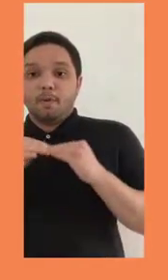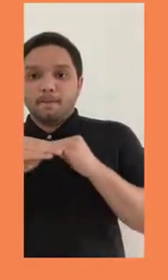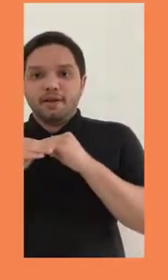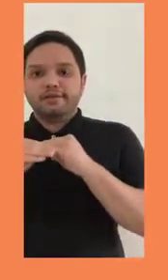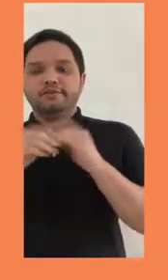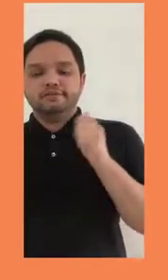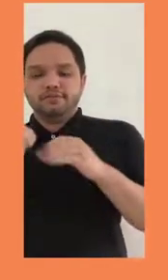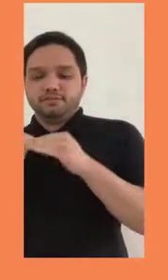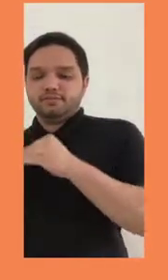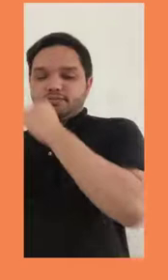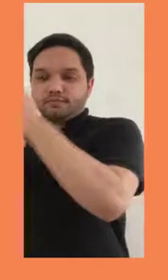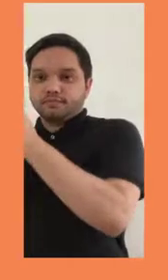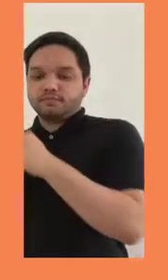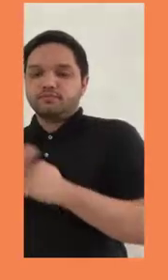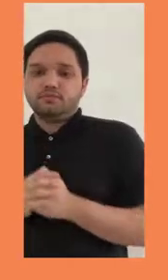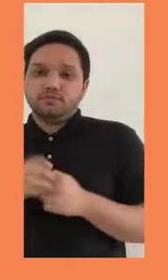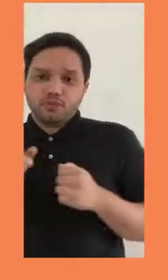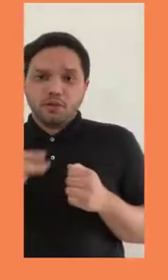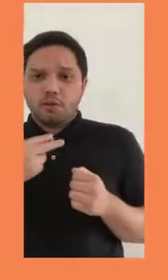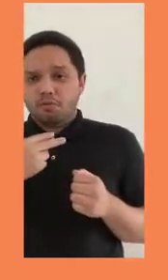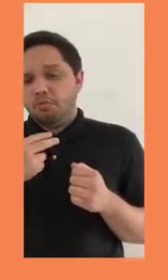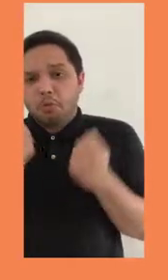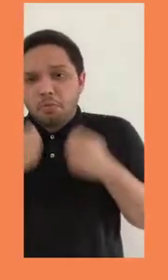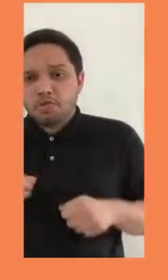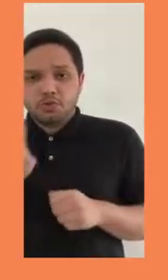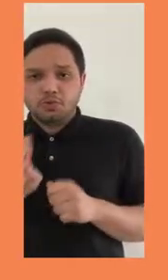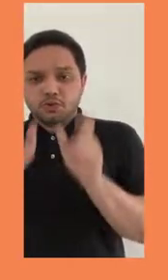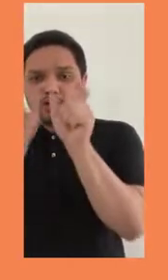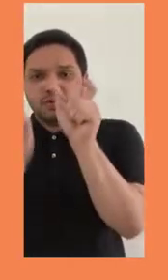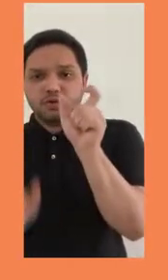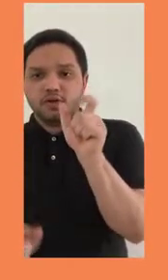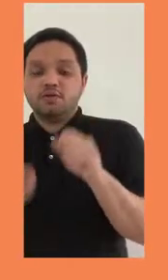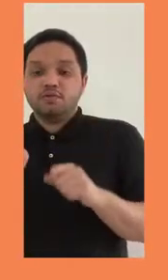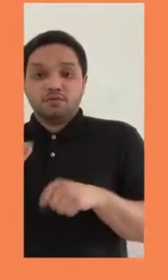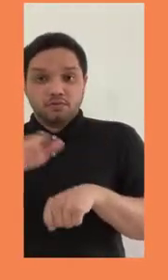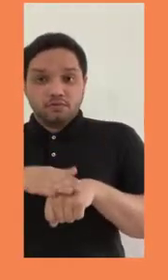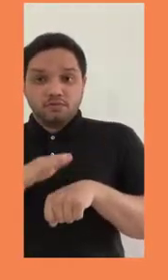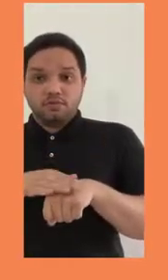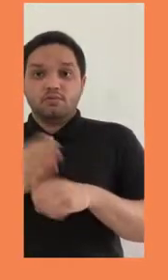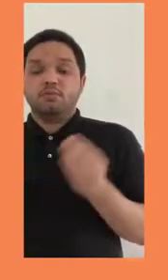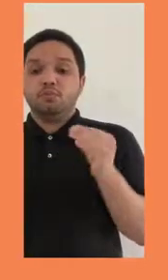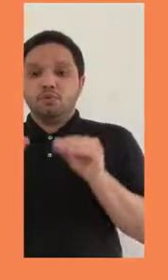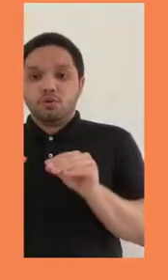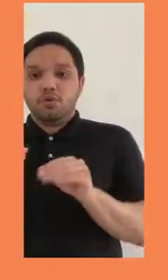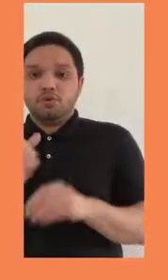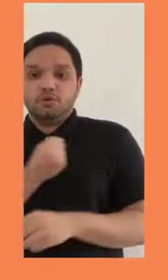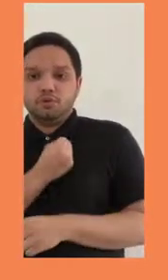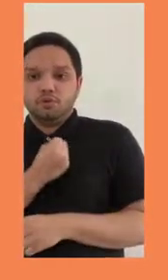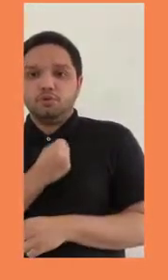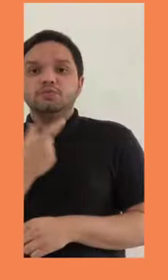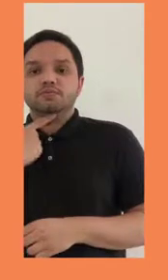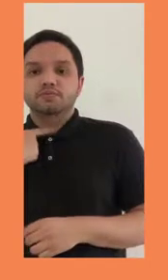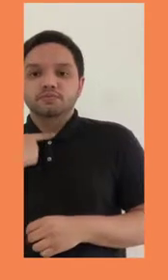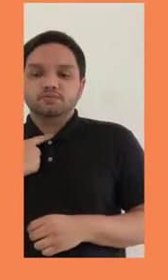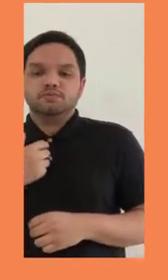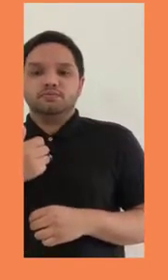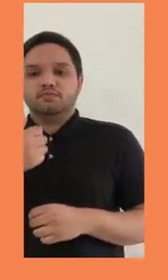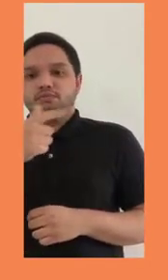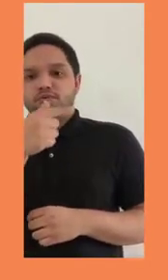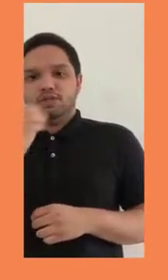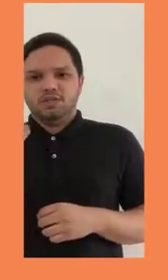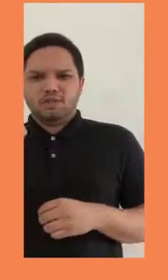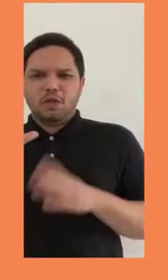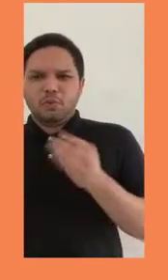E aí ele já que diz qual é o valor padrão para ele subir de nível você pode também não